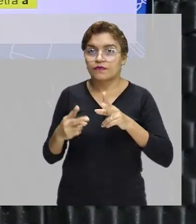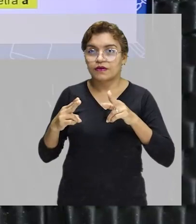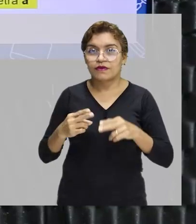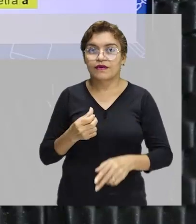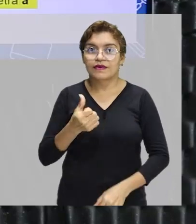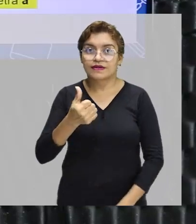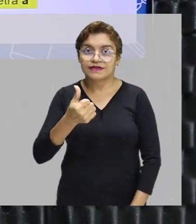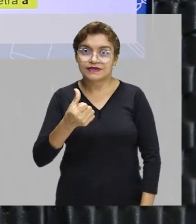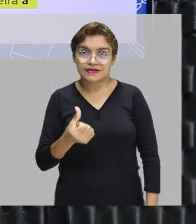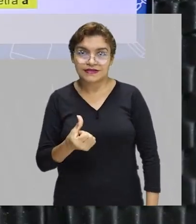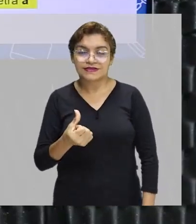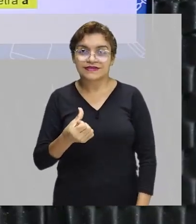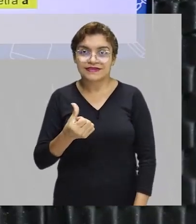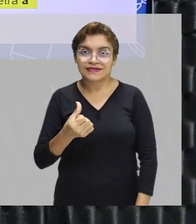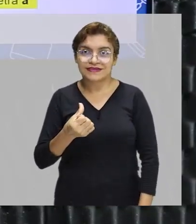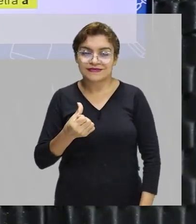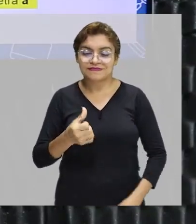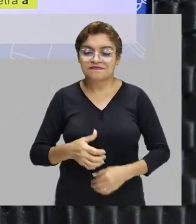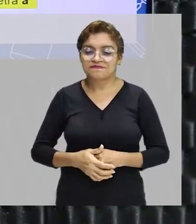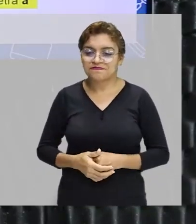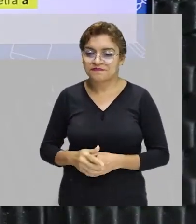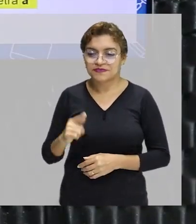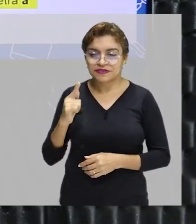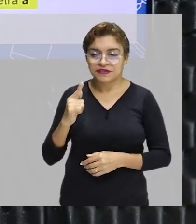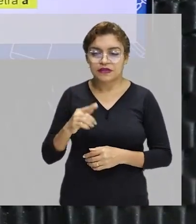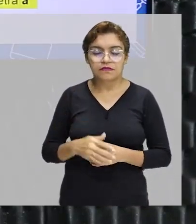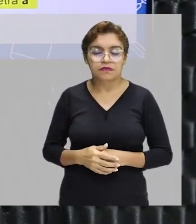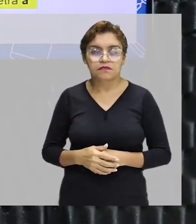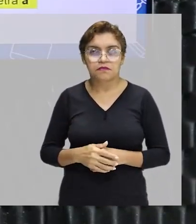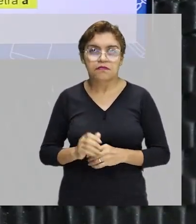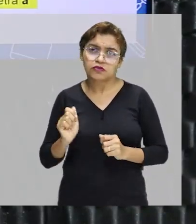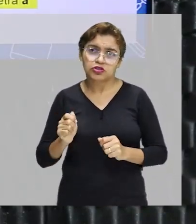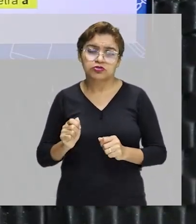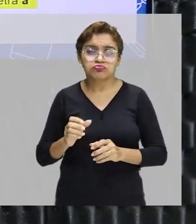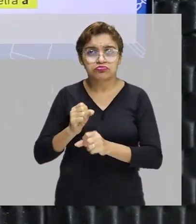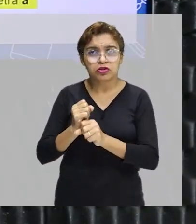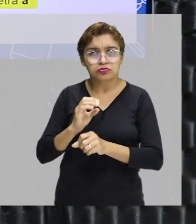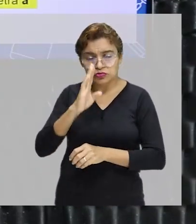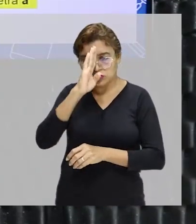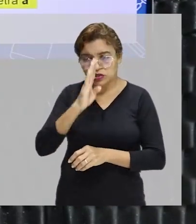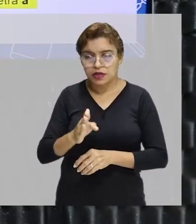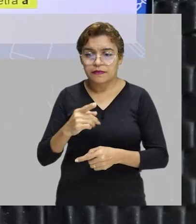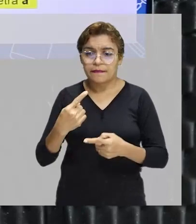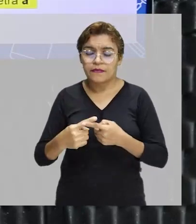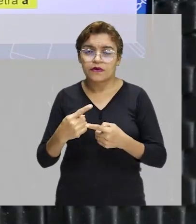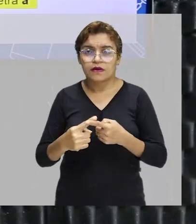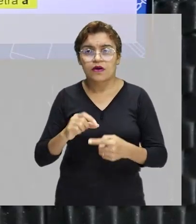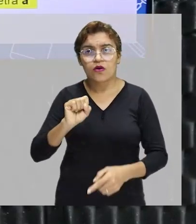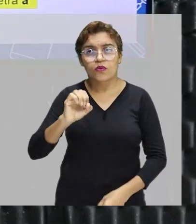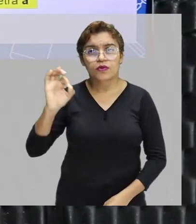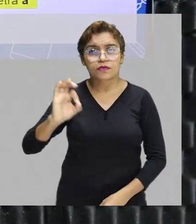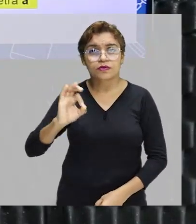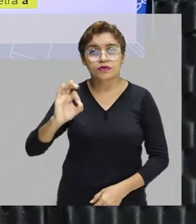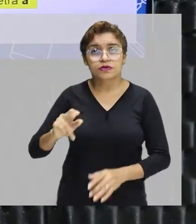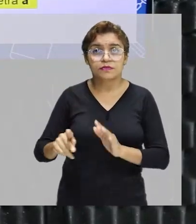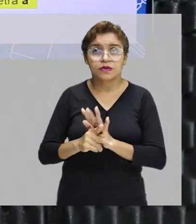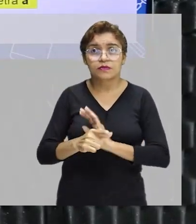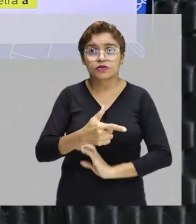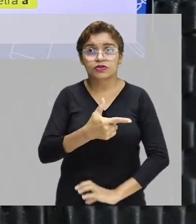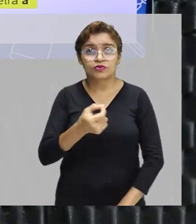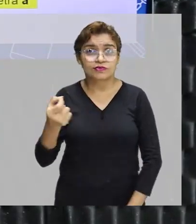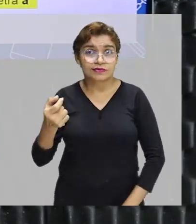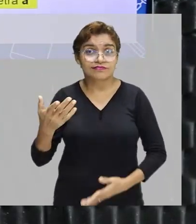gramas. Tudo bem? A gente até poderia fazer esse cálculo direto, porque é 8% de 200. Tudo